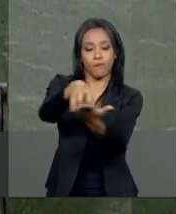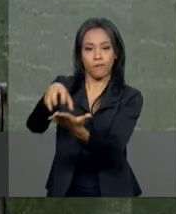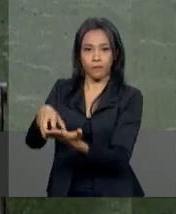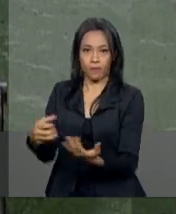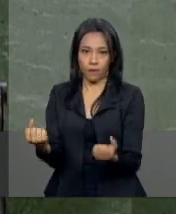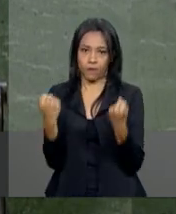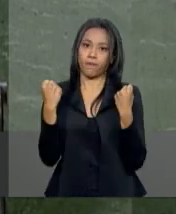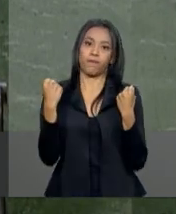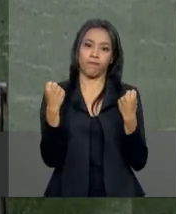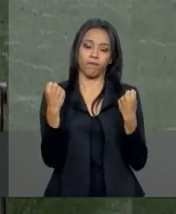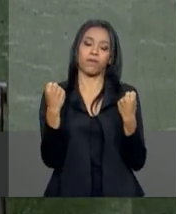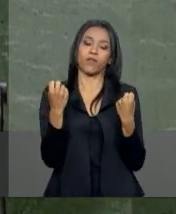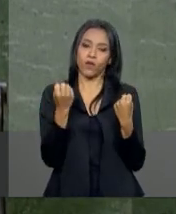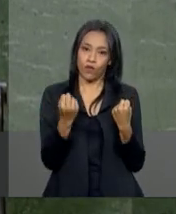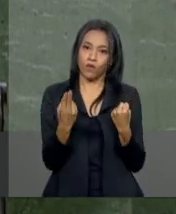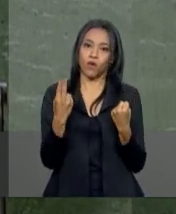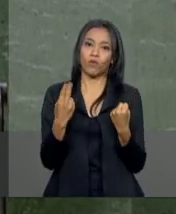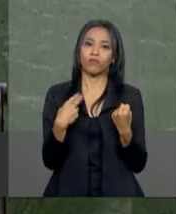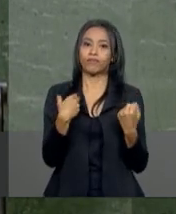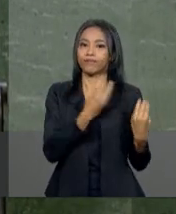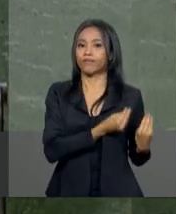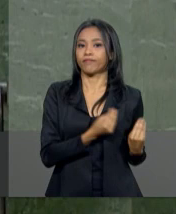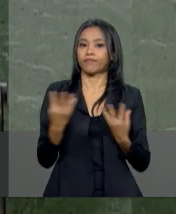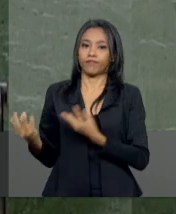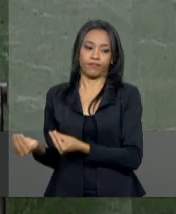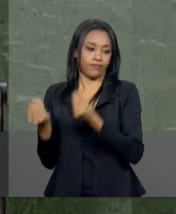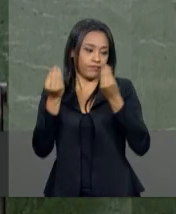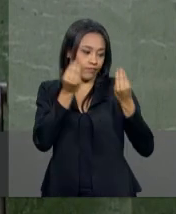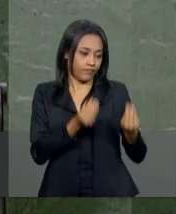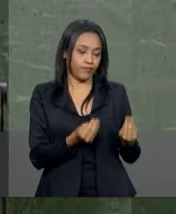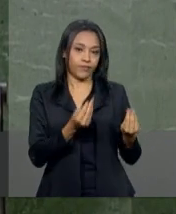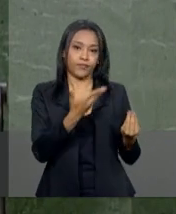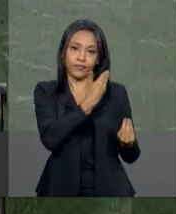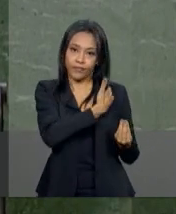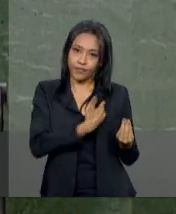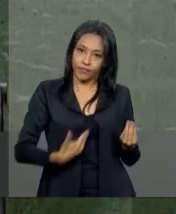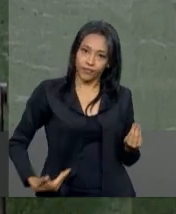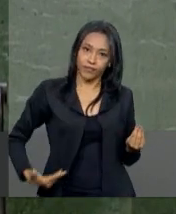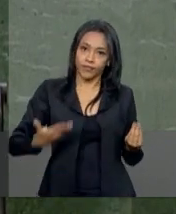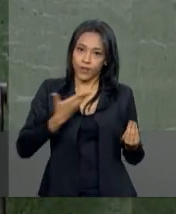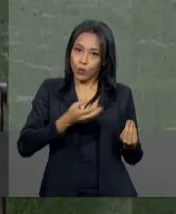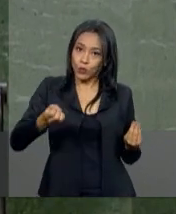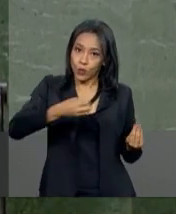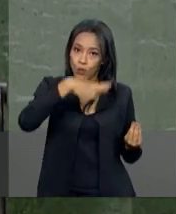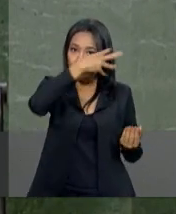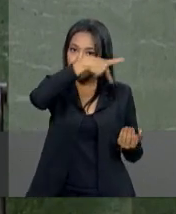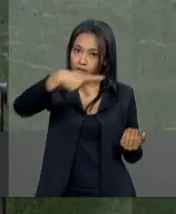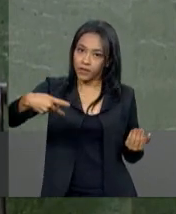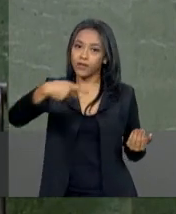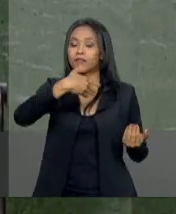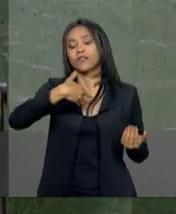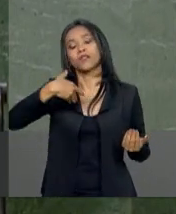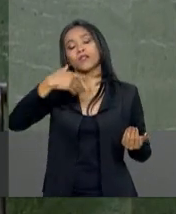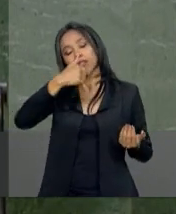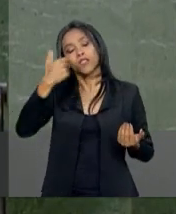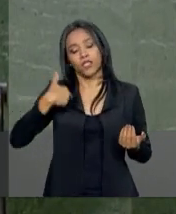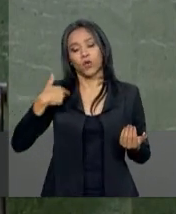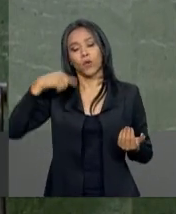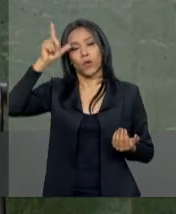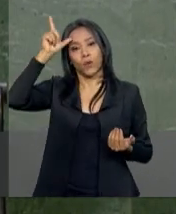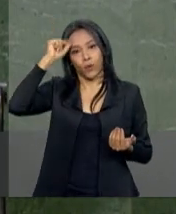transmitirei a meu sucessor as funções presidenciais com a tranquilidade do dever